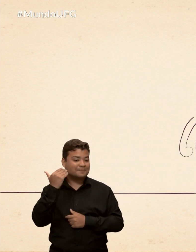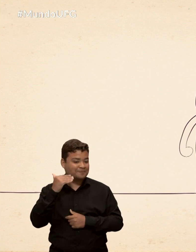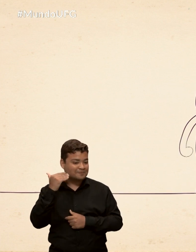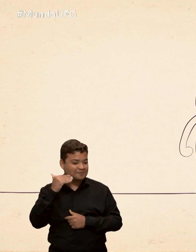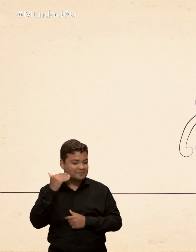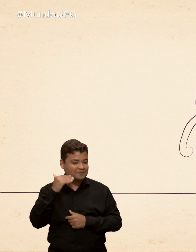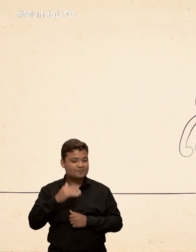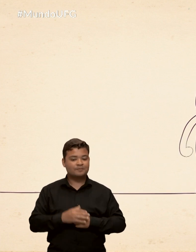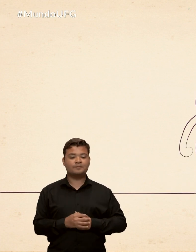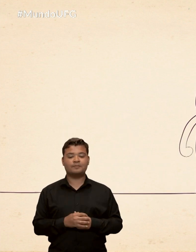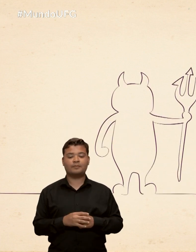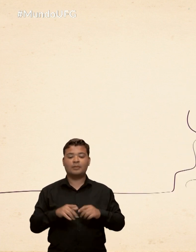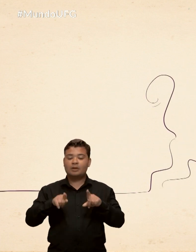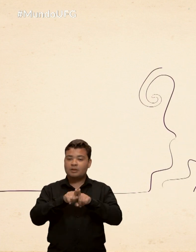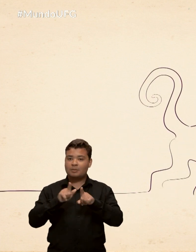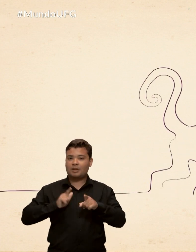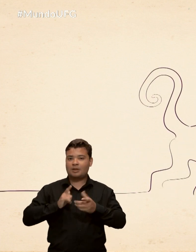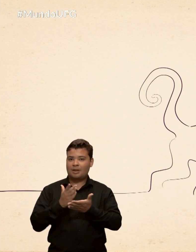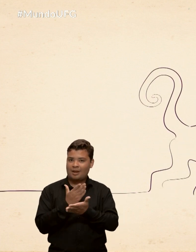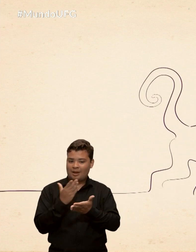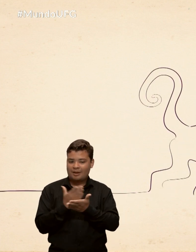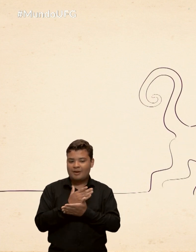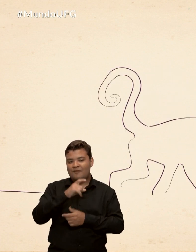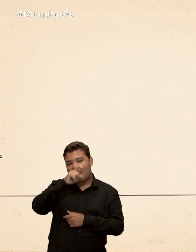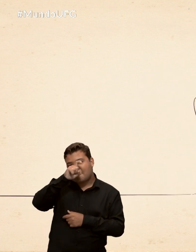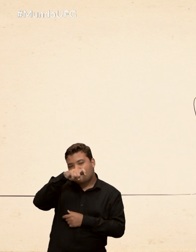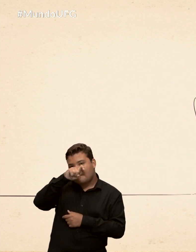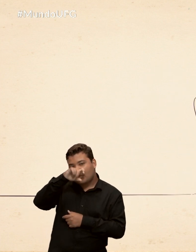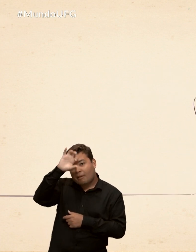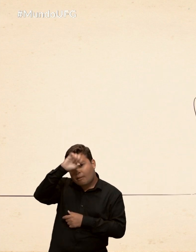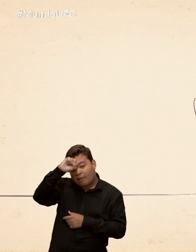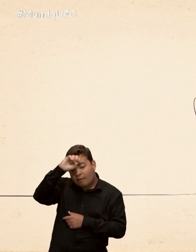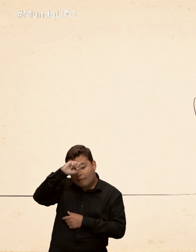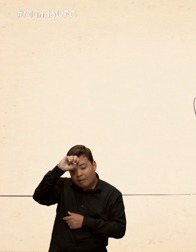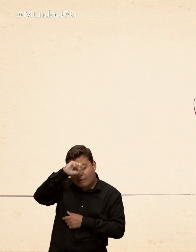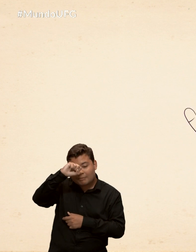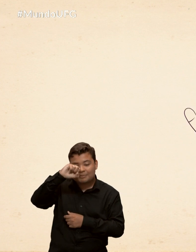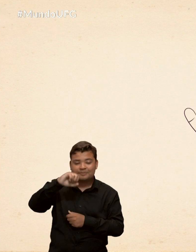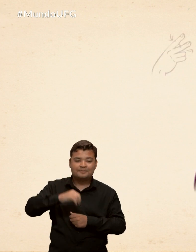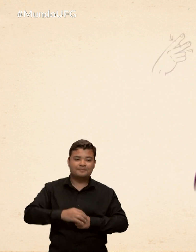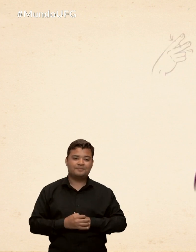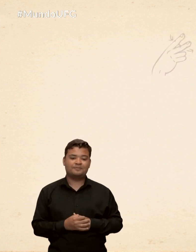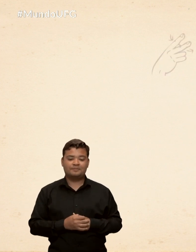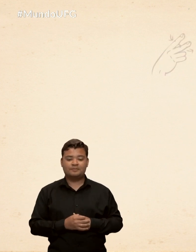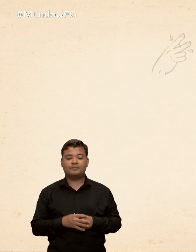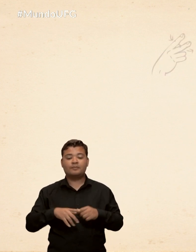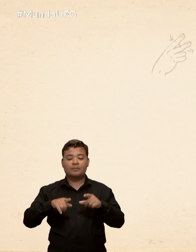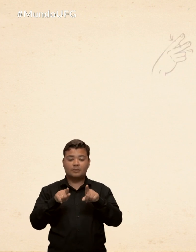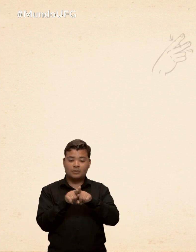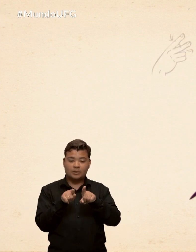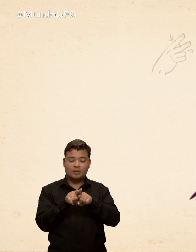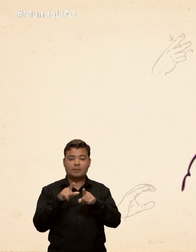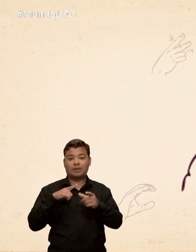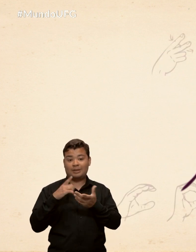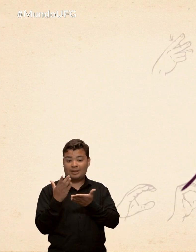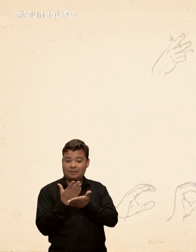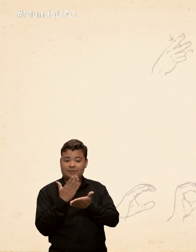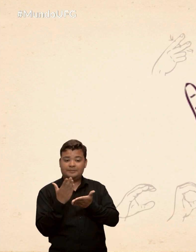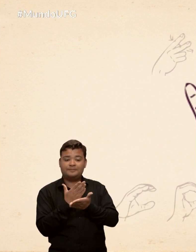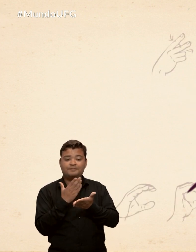livros da Bruxinha Aprendiz, Anisa Bruxinha Aprendiz. Nós temos um livro